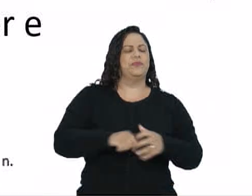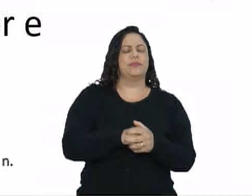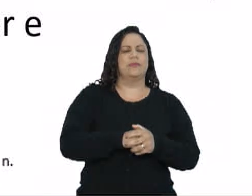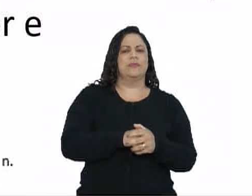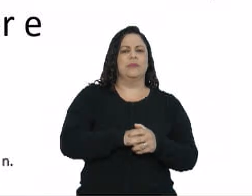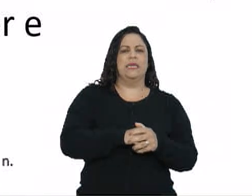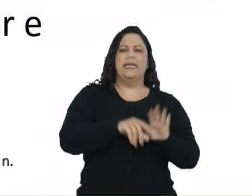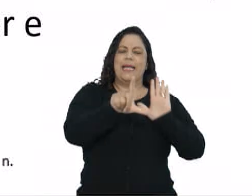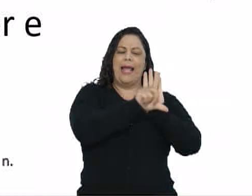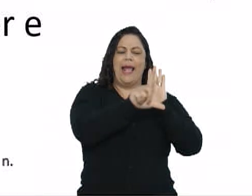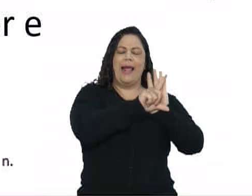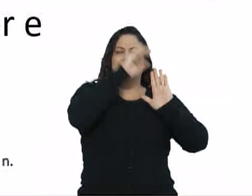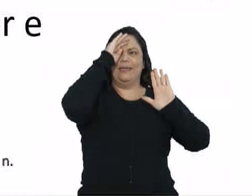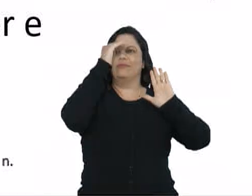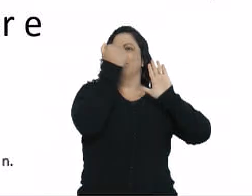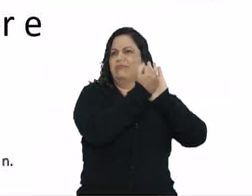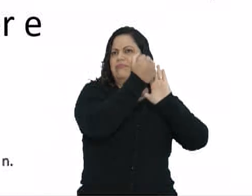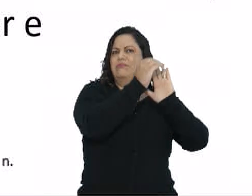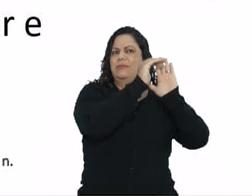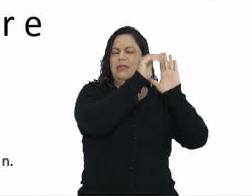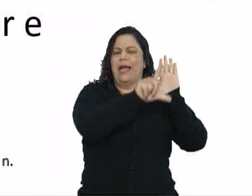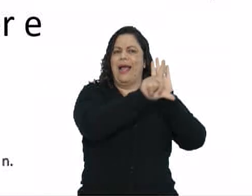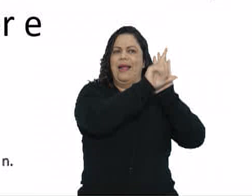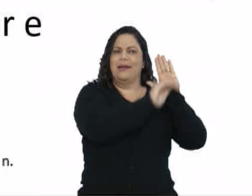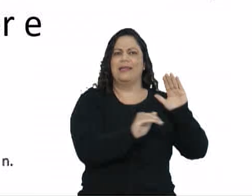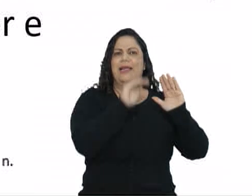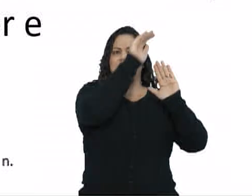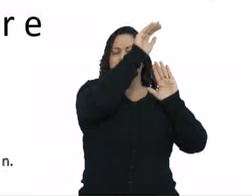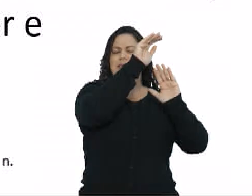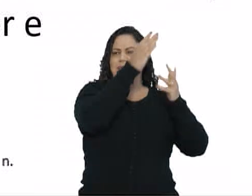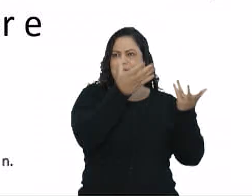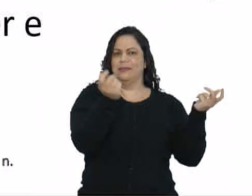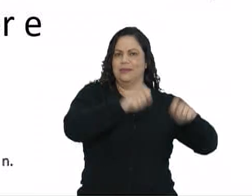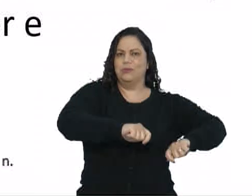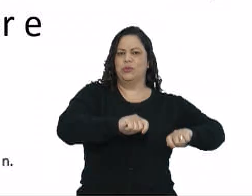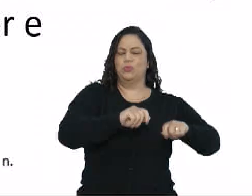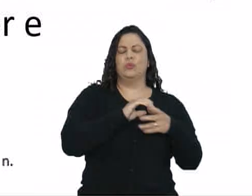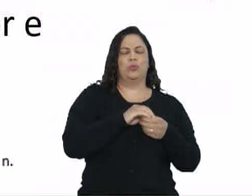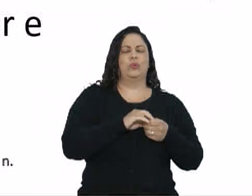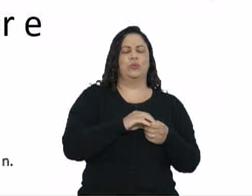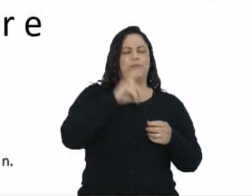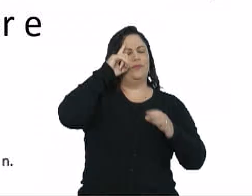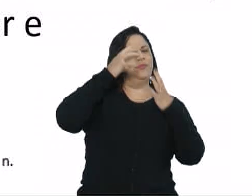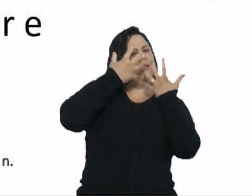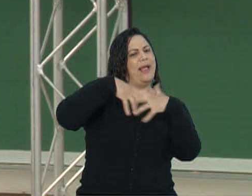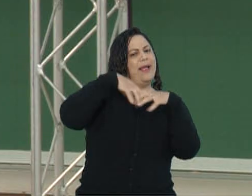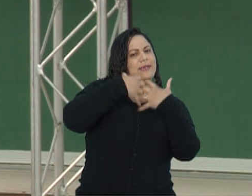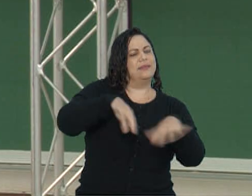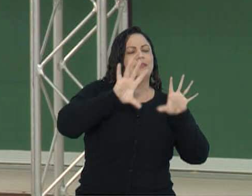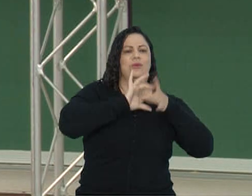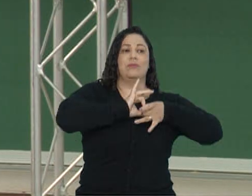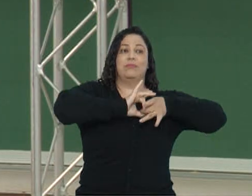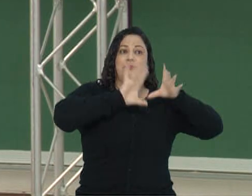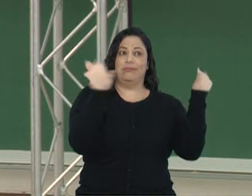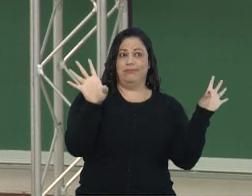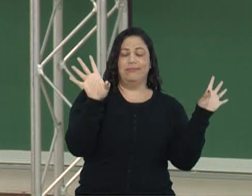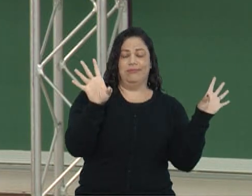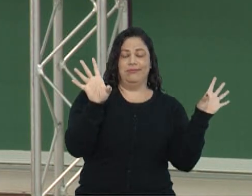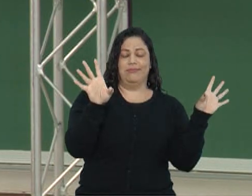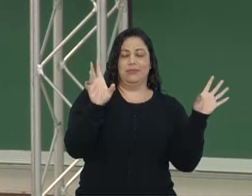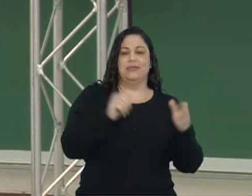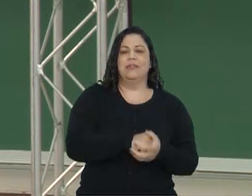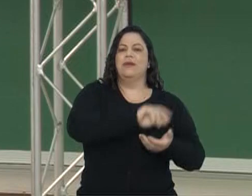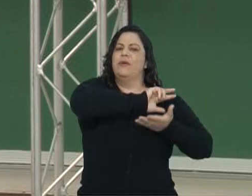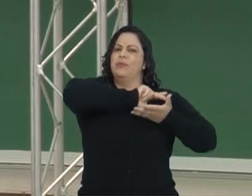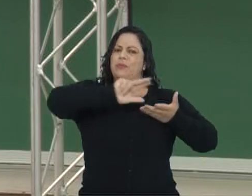lei, a razão e a liberdade, garantidas pela difusão do poder e pela estrutura pluripartidária, quer dizer,